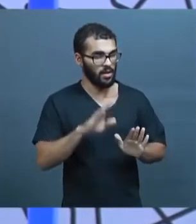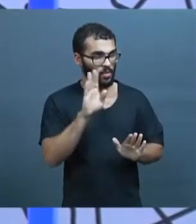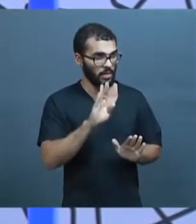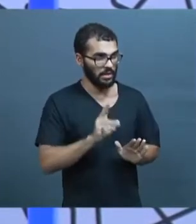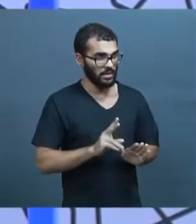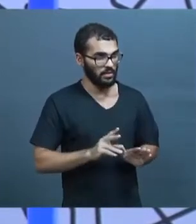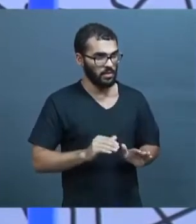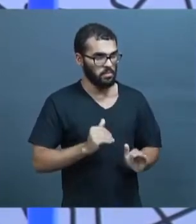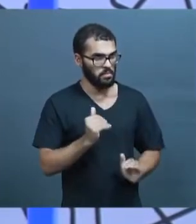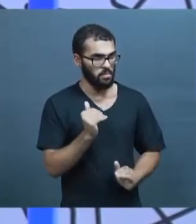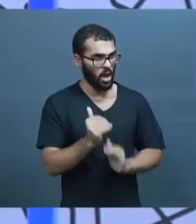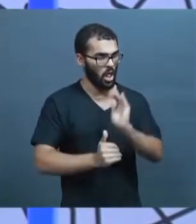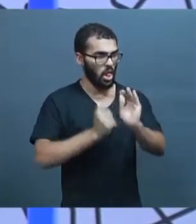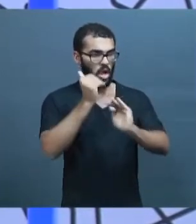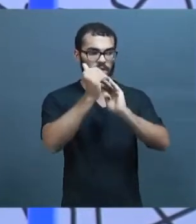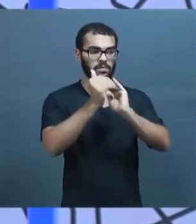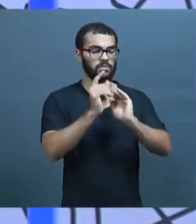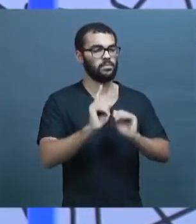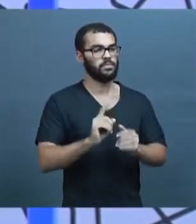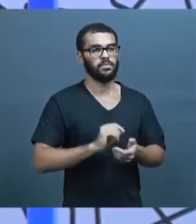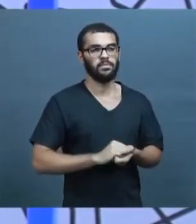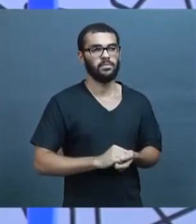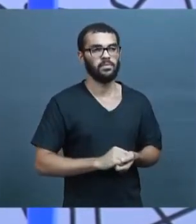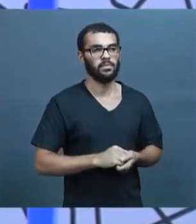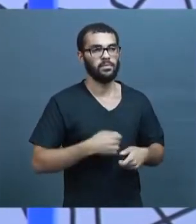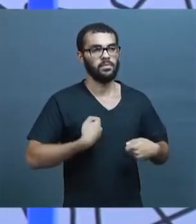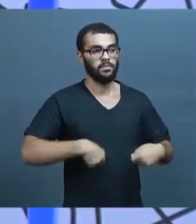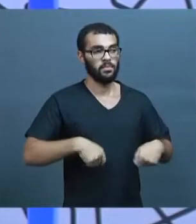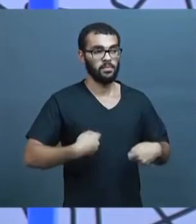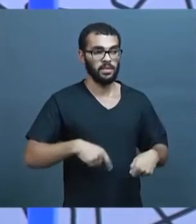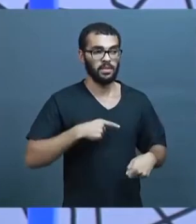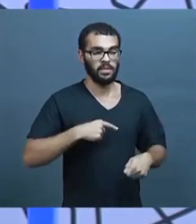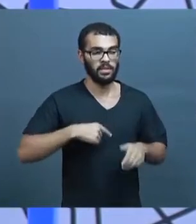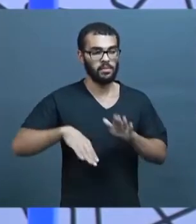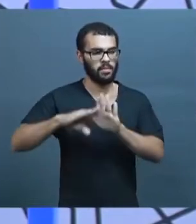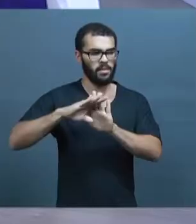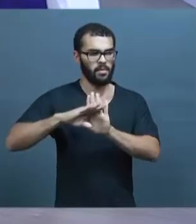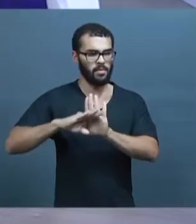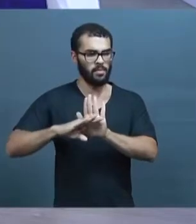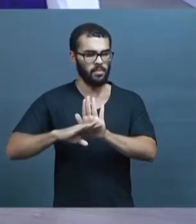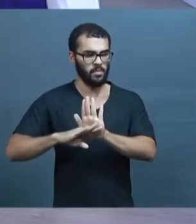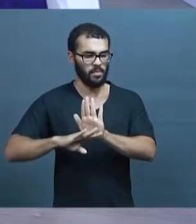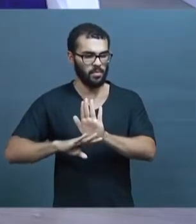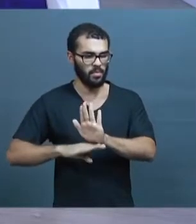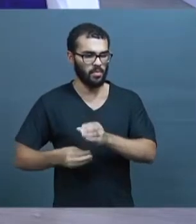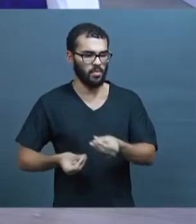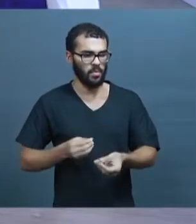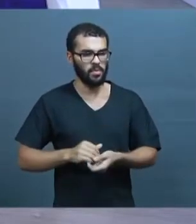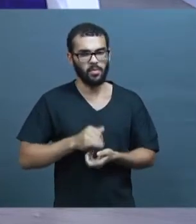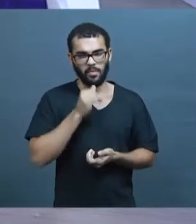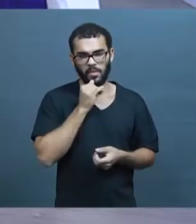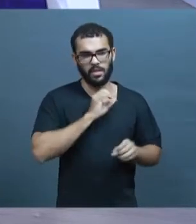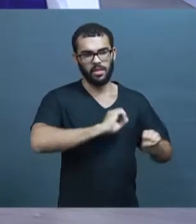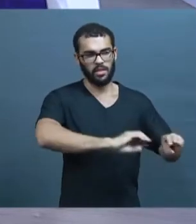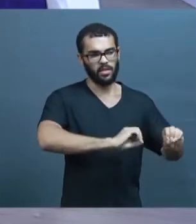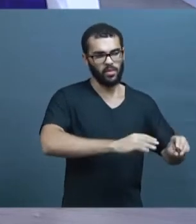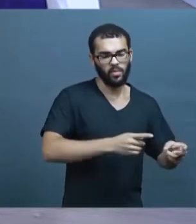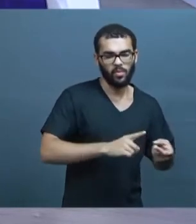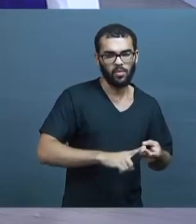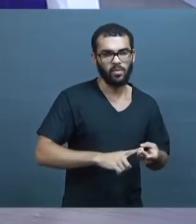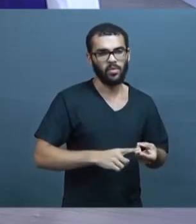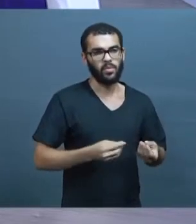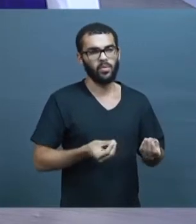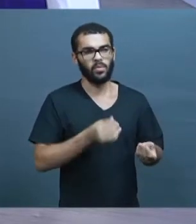causa disso. Uhum. Uma segunda agenda de reformas, ela é necessária. Aí uma agenda de educação, uma agenda